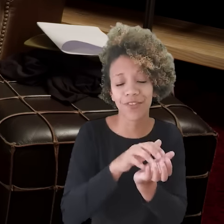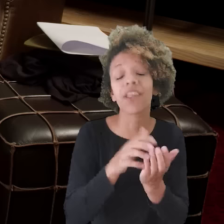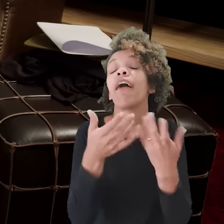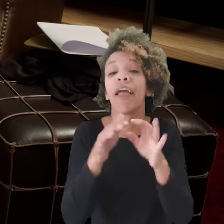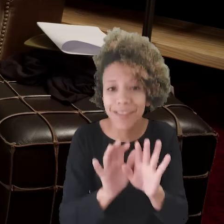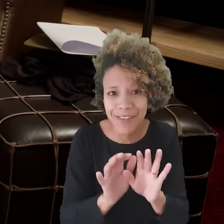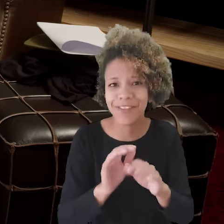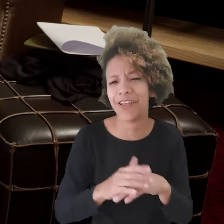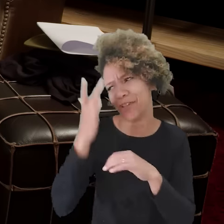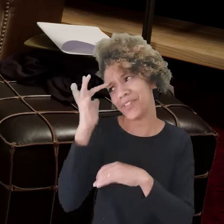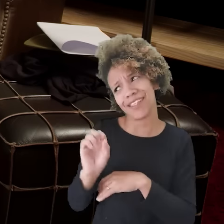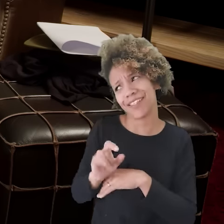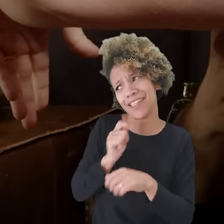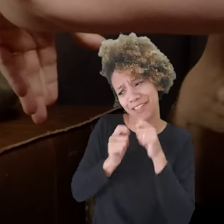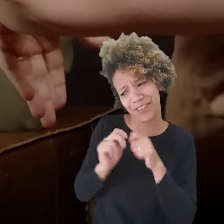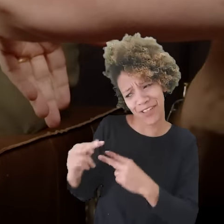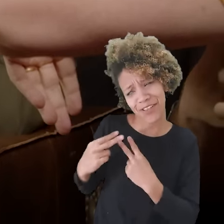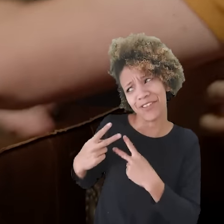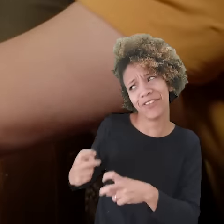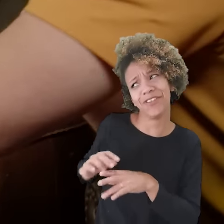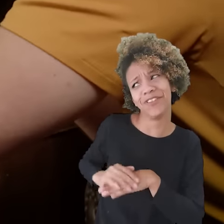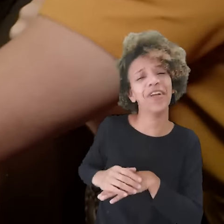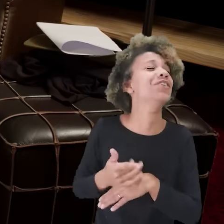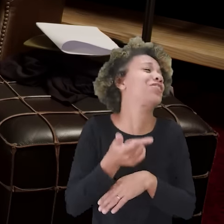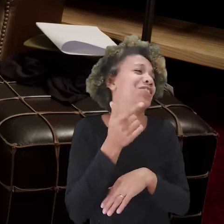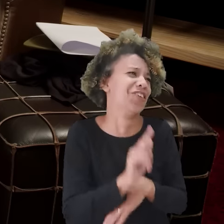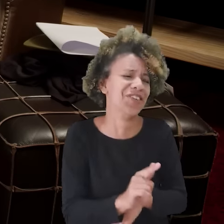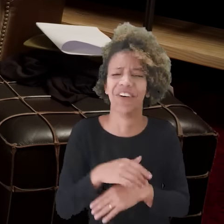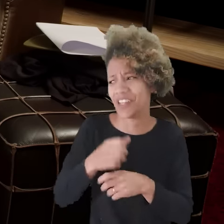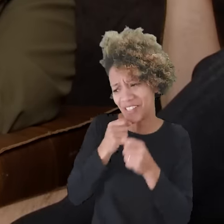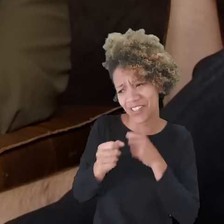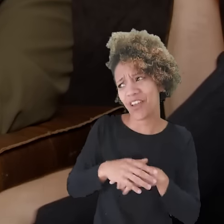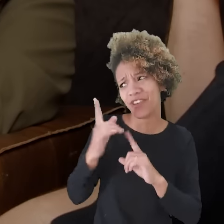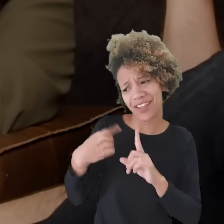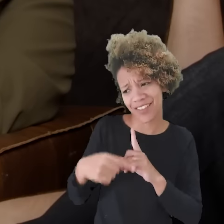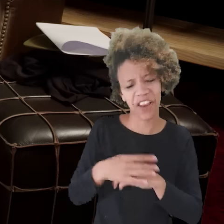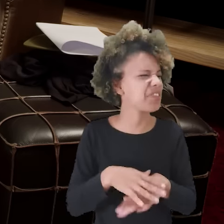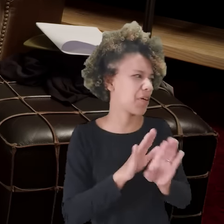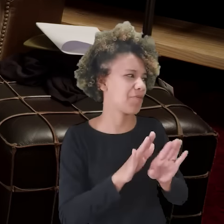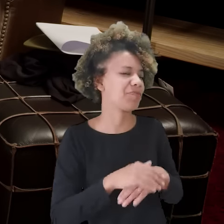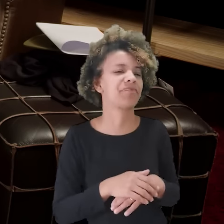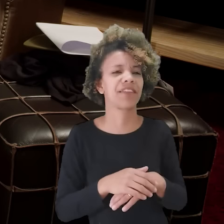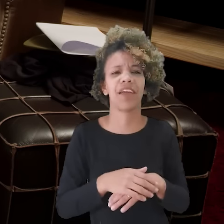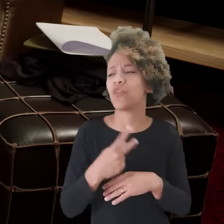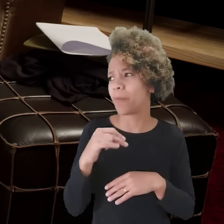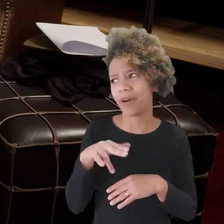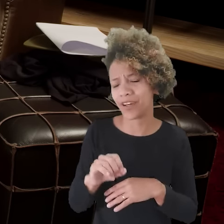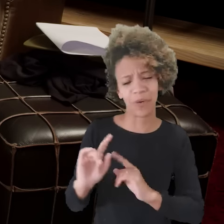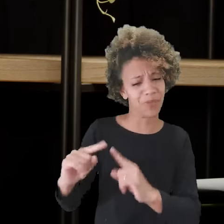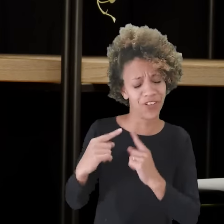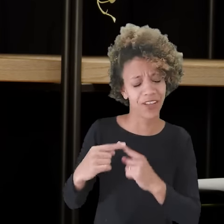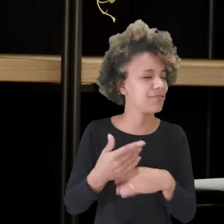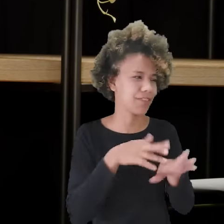ela é isso galera não precisa ser entrevista da boa pra mim mais uma vez cara será que você cancelado Não eu fui no Pânico me xingando